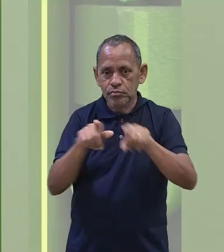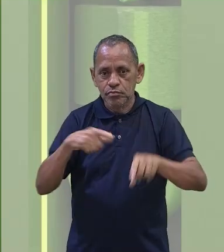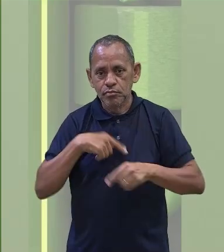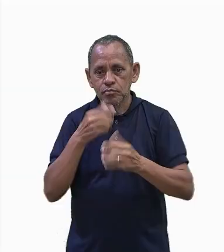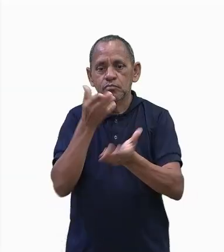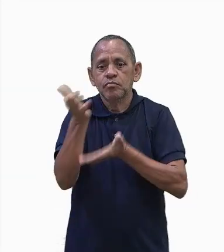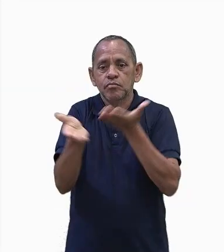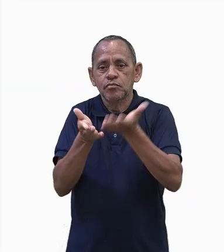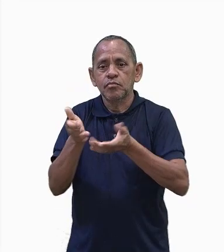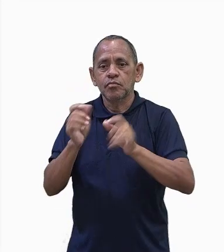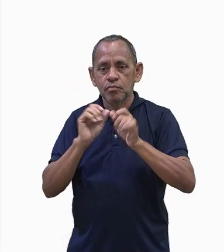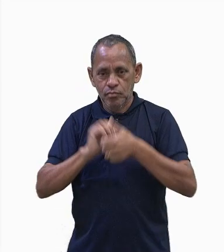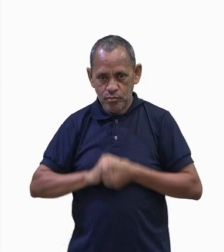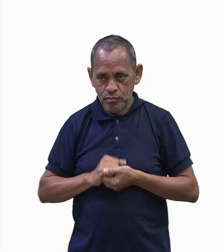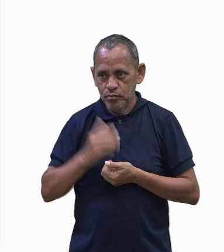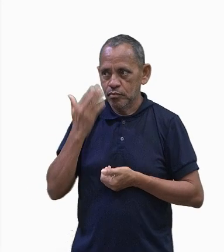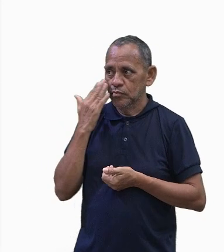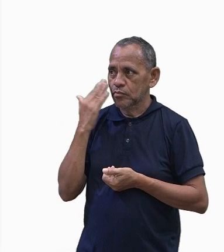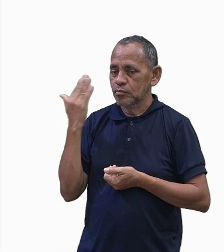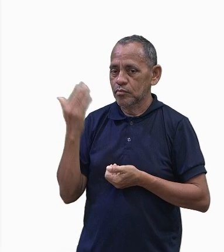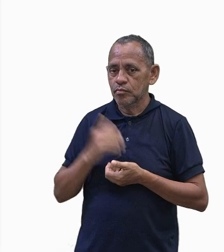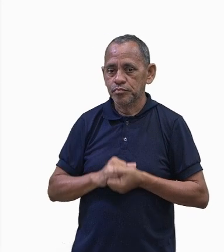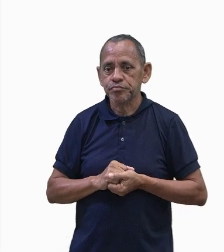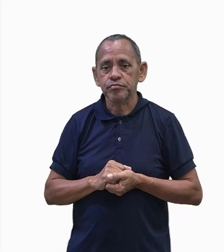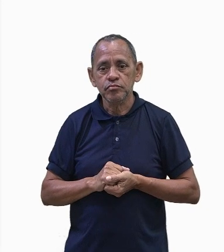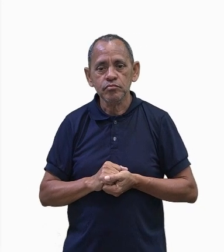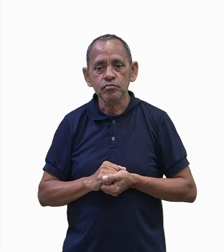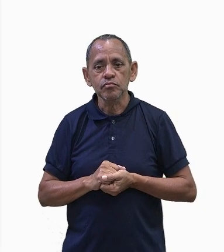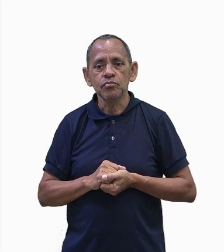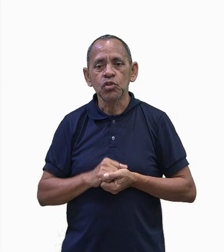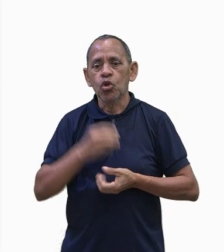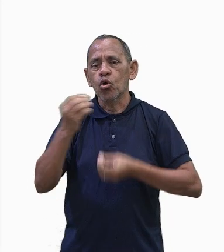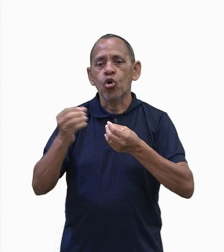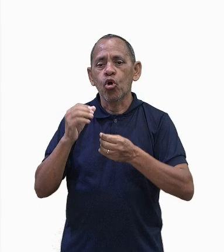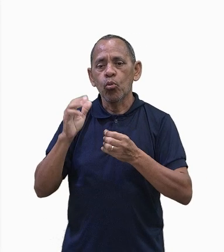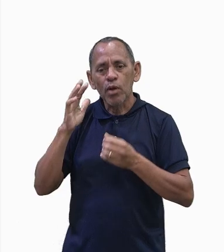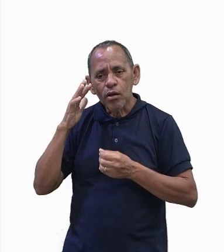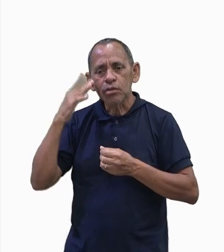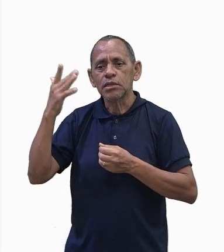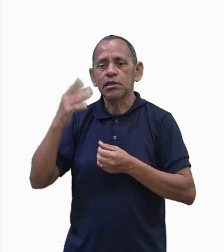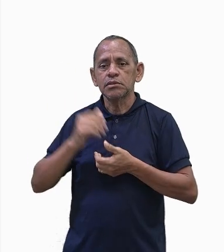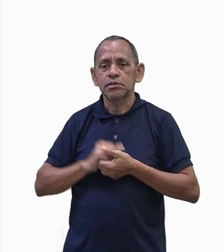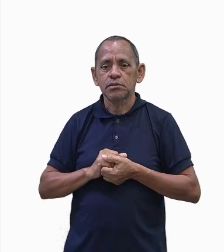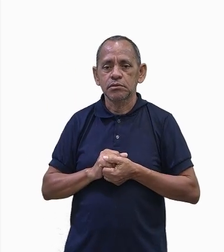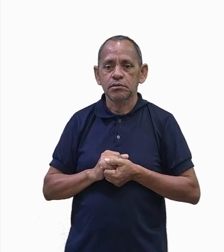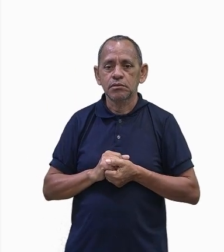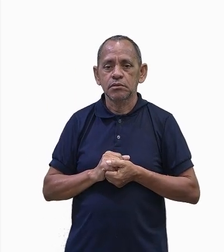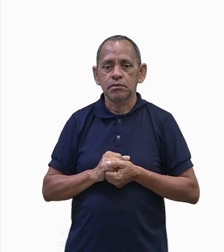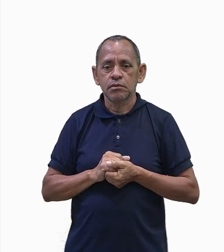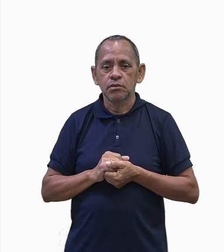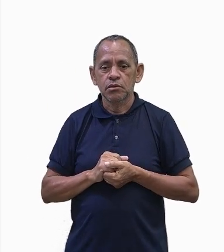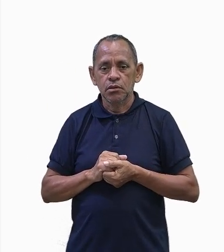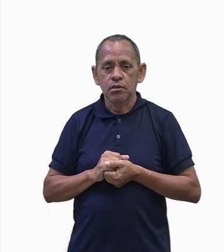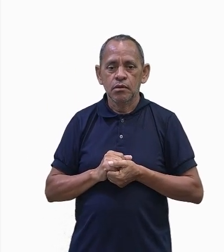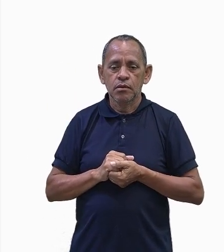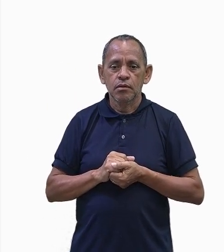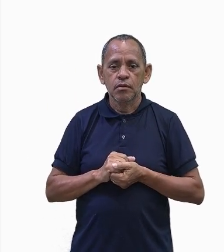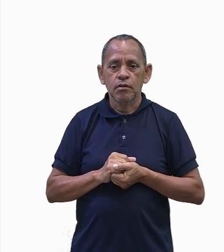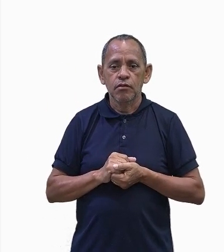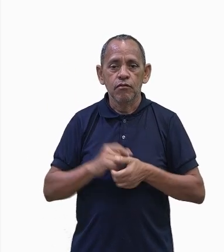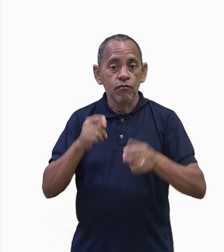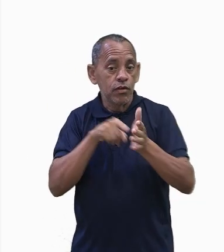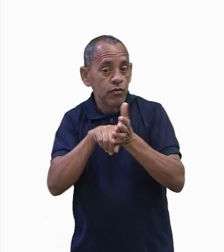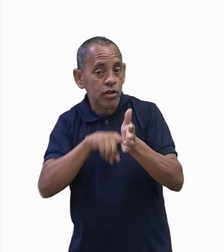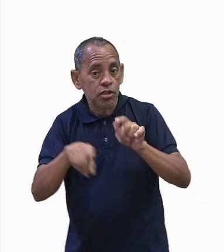terapia gênica. Vejam só, ela funciona como uma espécie de reparo genético, corrigindo ou substituindo